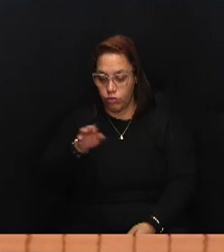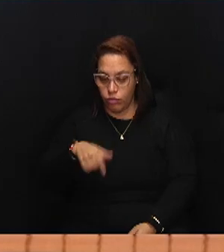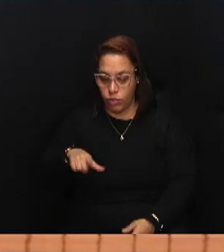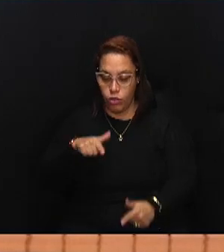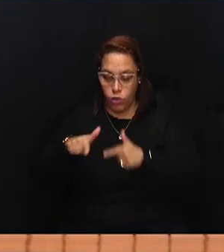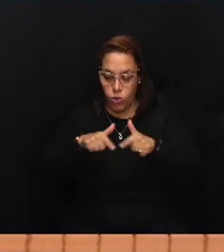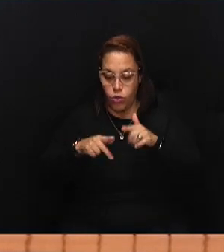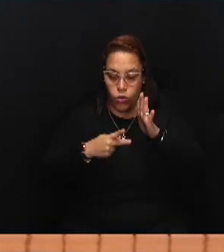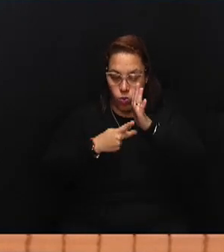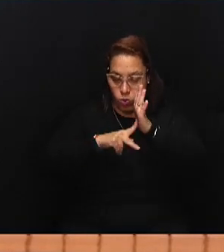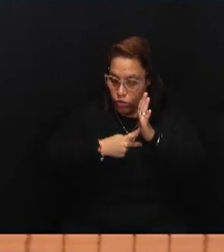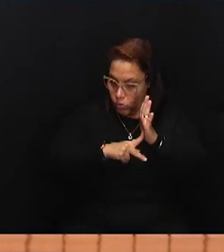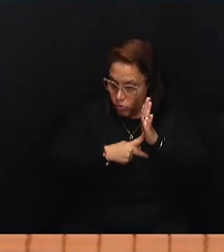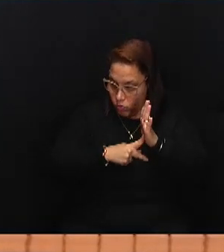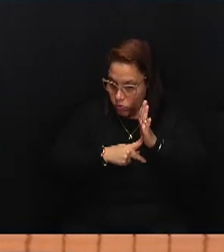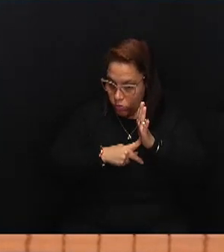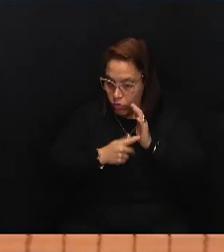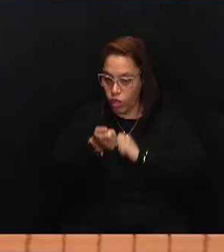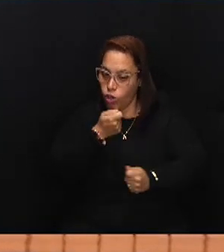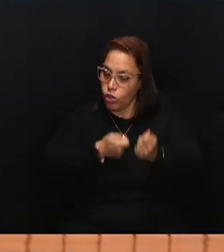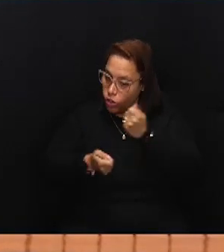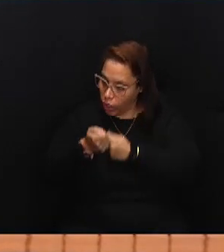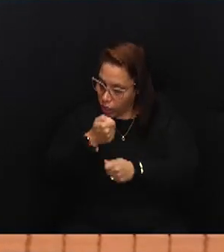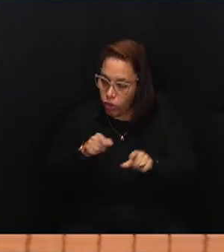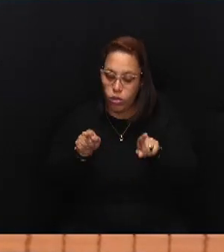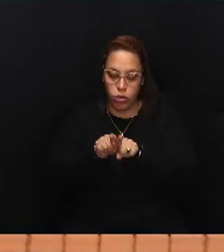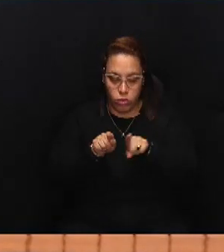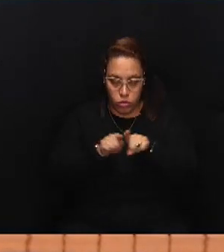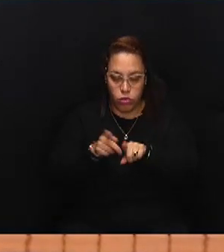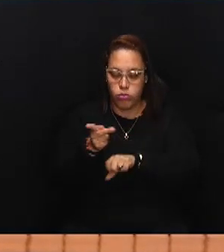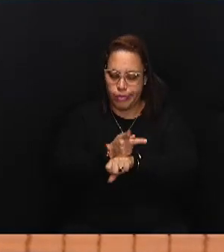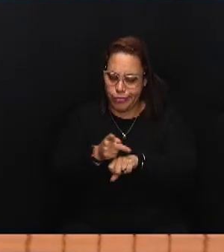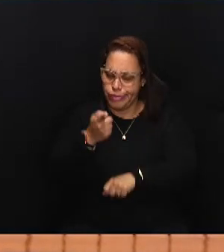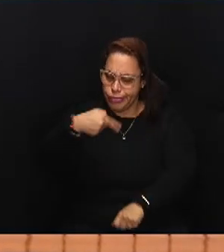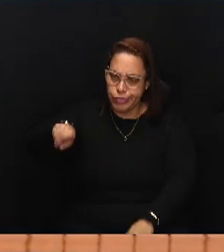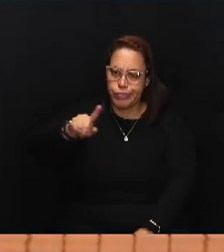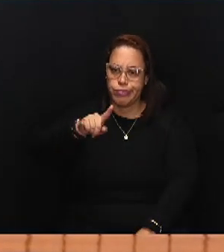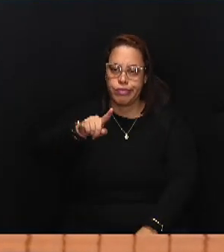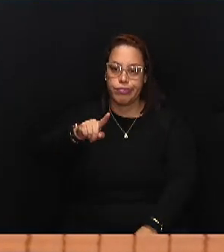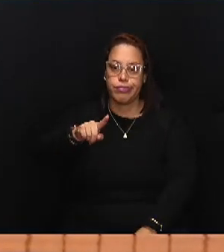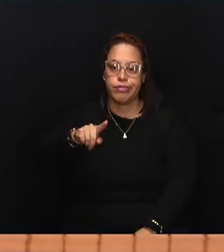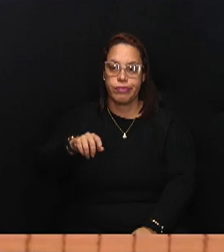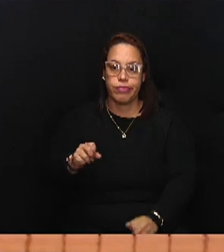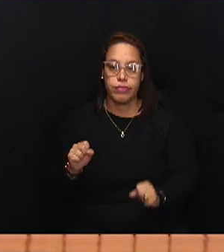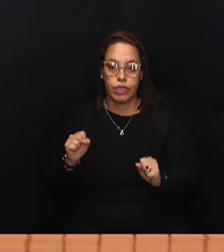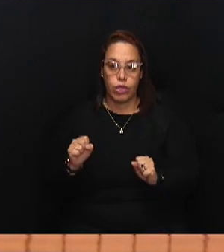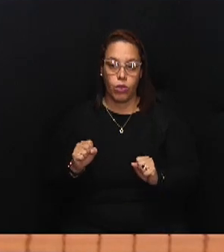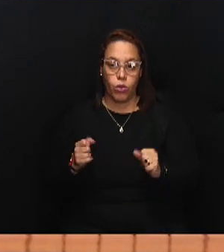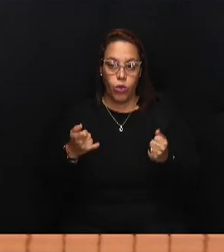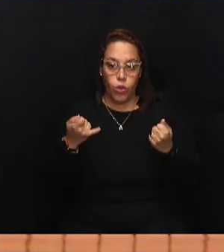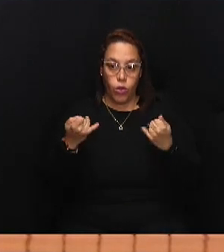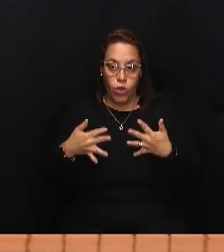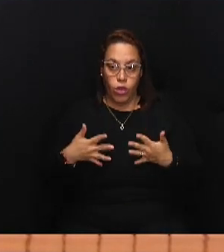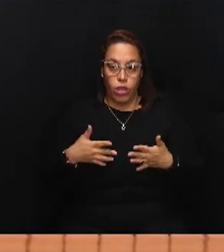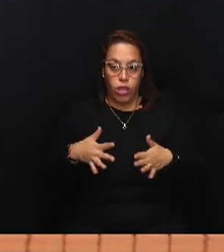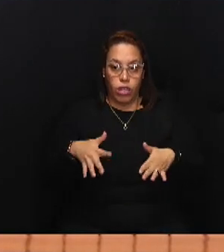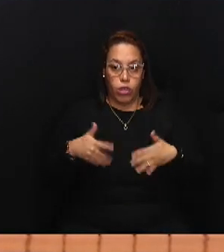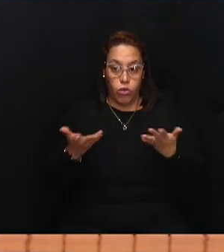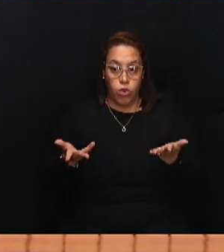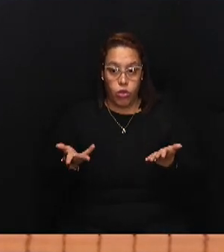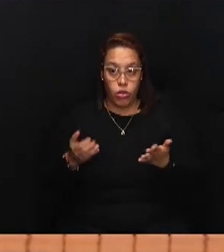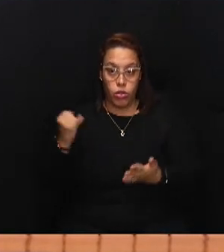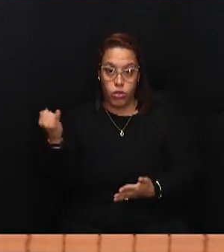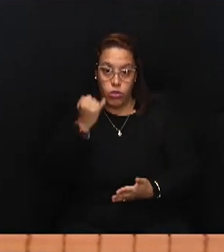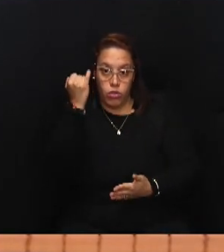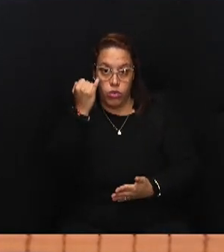do sindicato, para que as pessoas também, Juarez, possam procurar vocês, tá? E depois de vocês também, você pode explanar também qual a importância do sindicato para